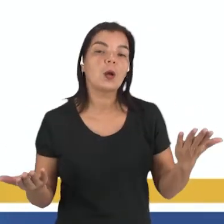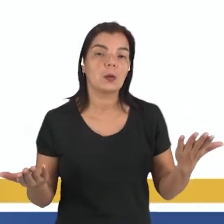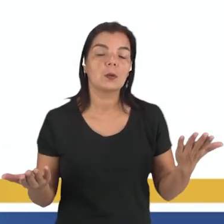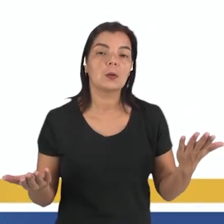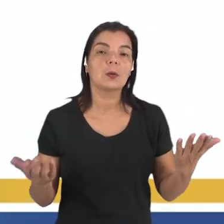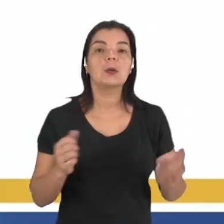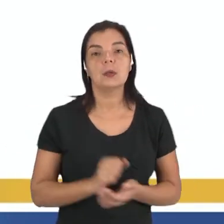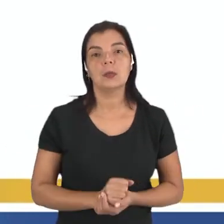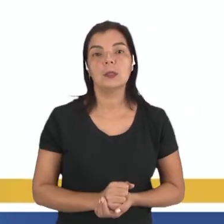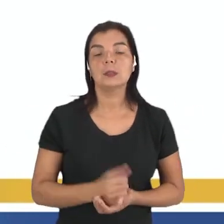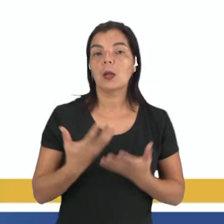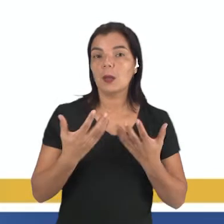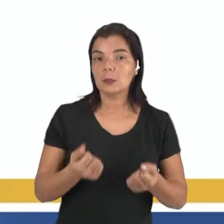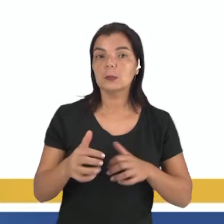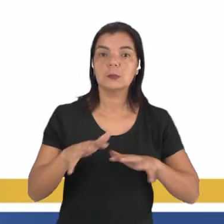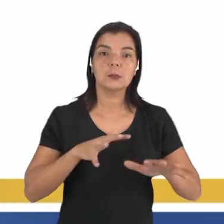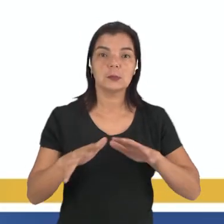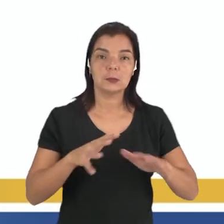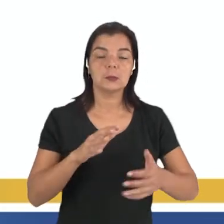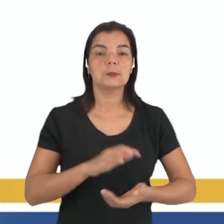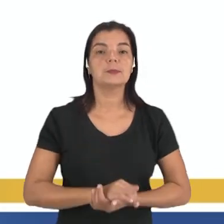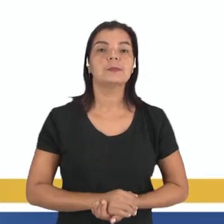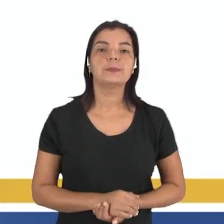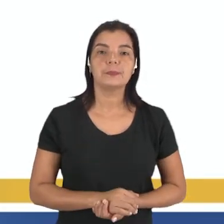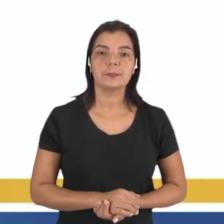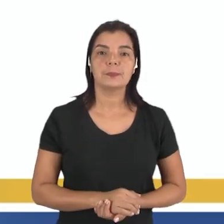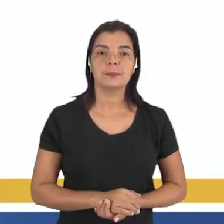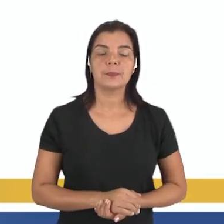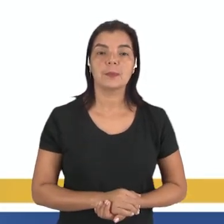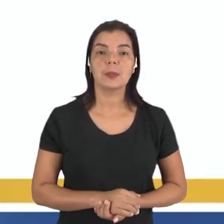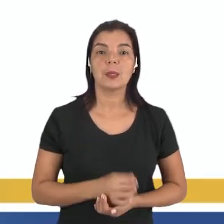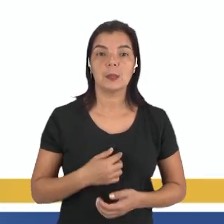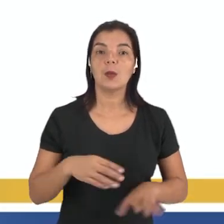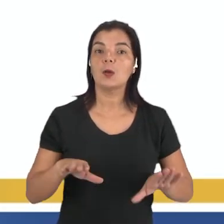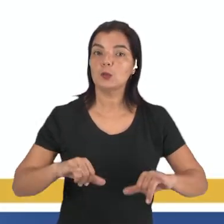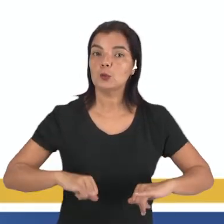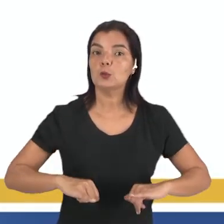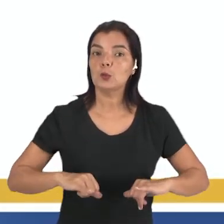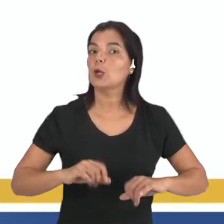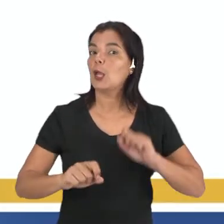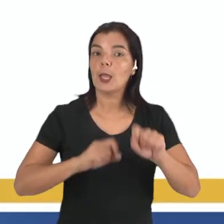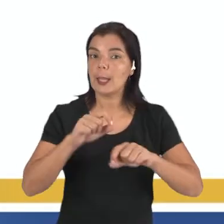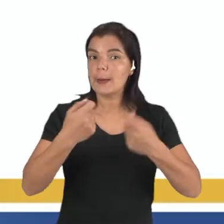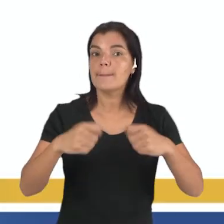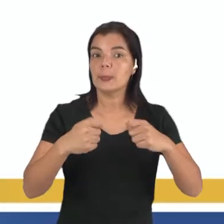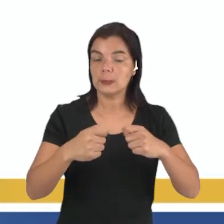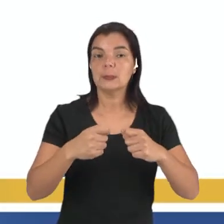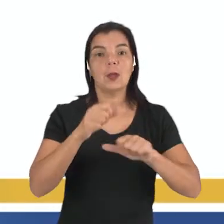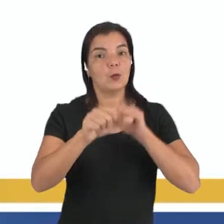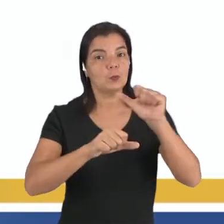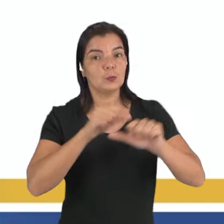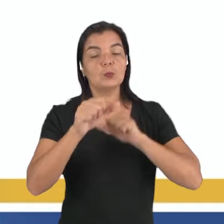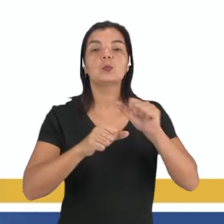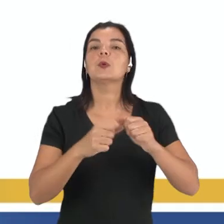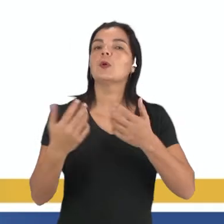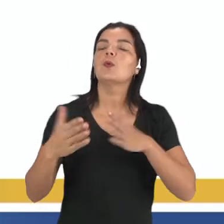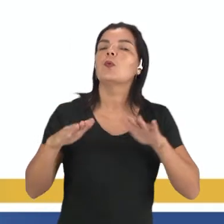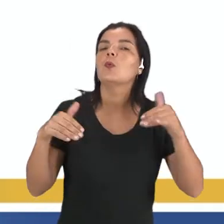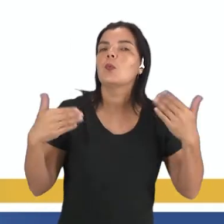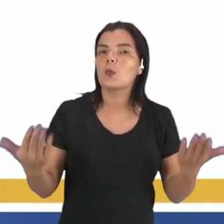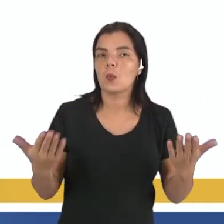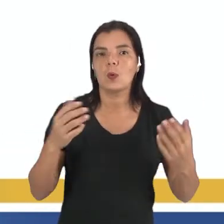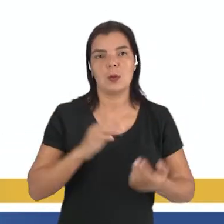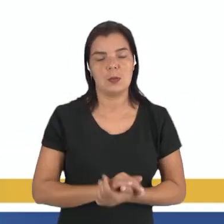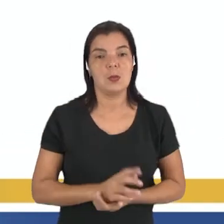né? Ele está recebendo essa ação. Ele sofreu a ação, né? Esse é o homem do qual, ou